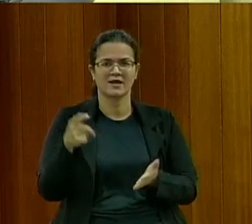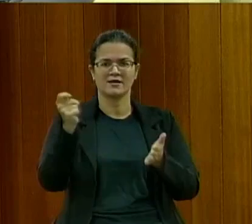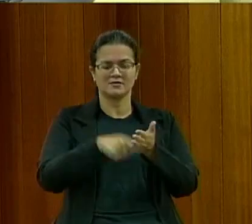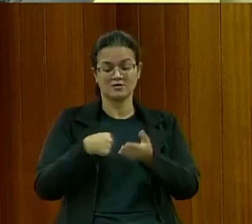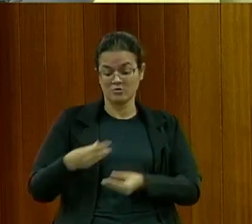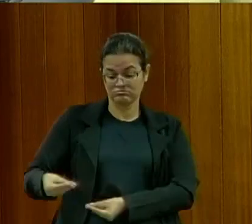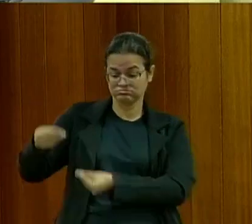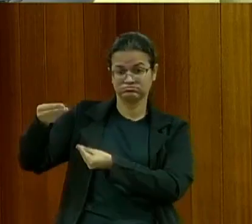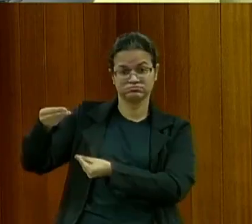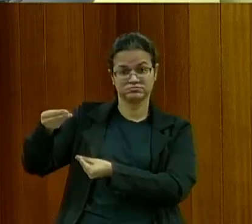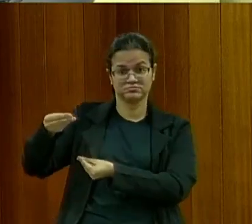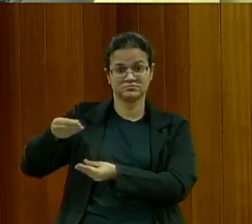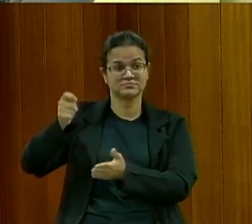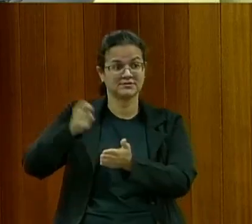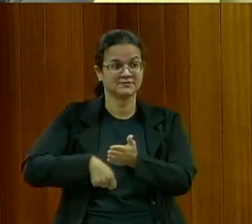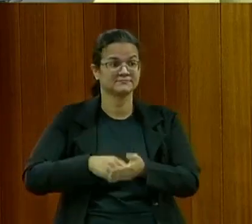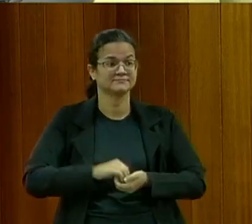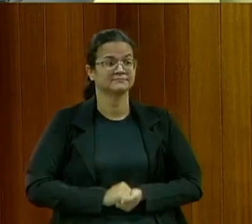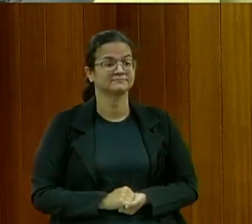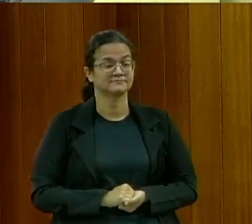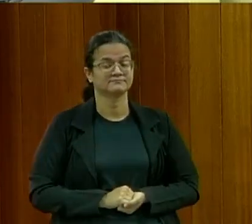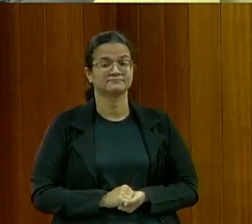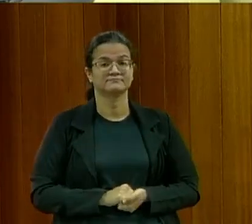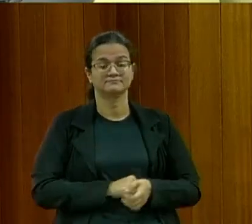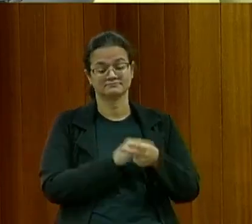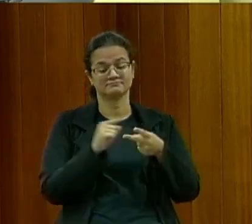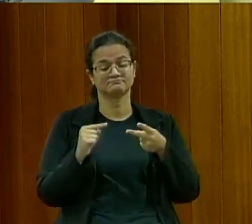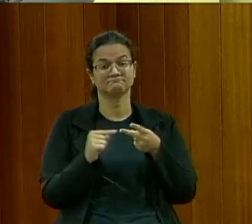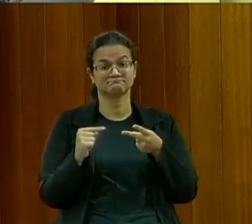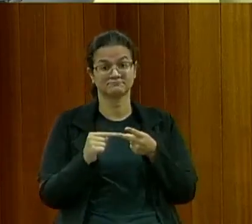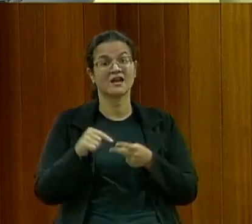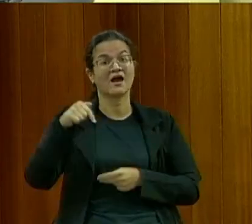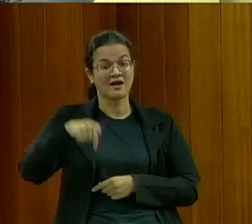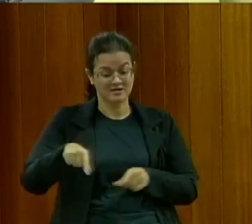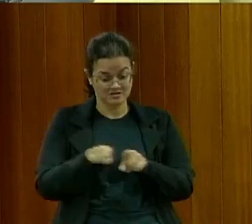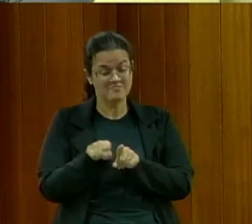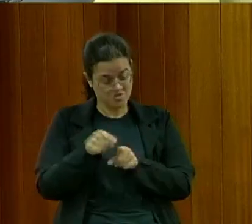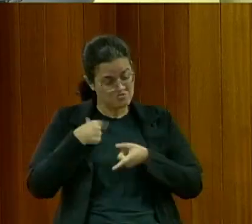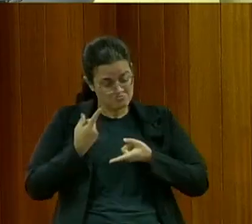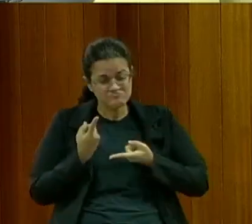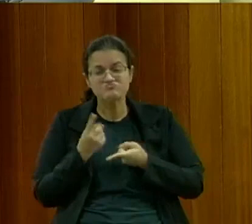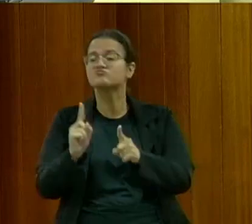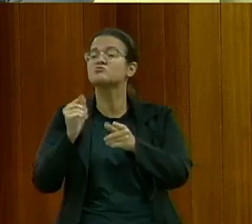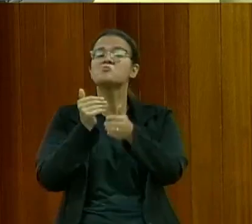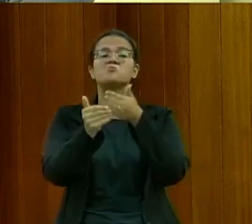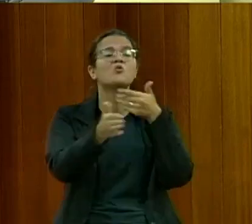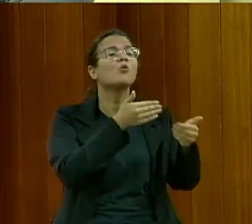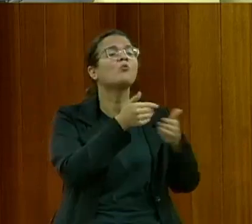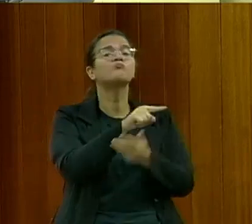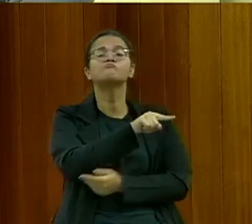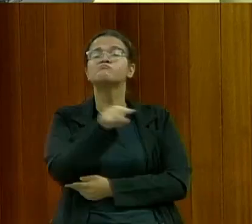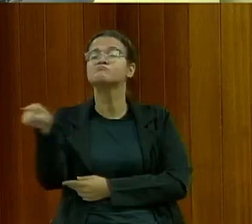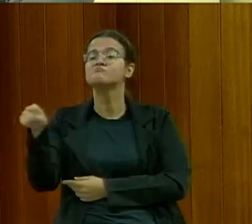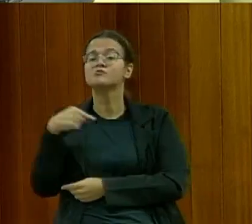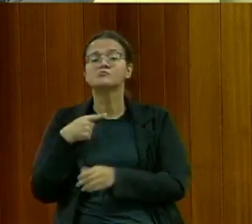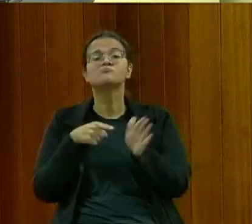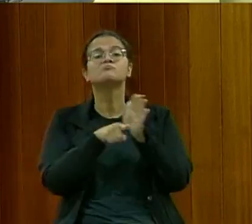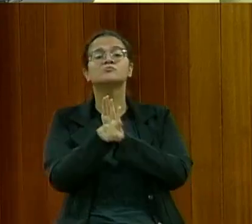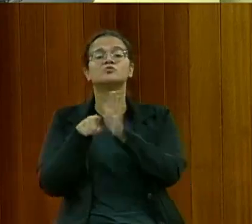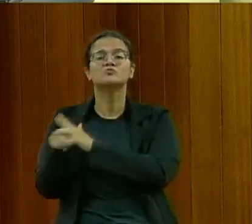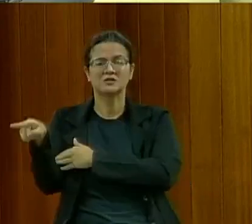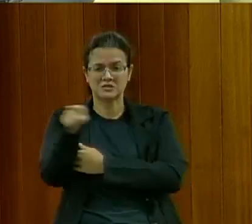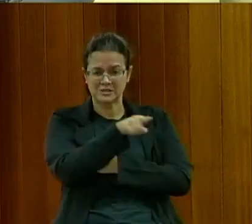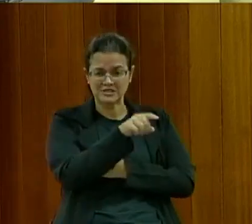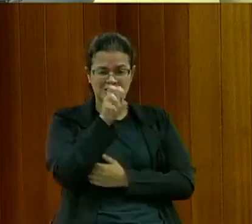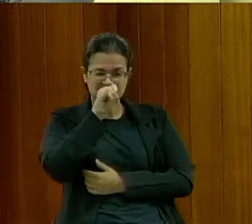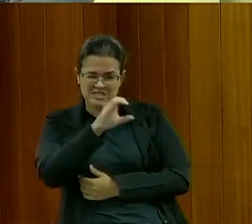Segundo, aqui também eu desafio. Qualquer um aqui, qualquer um, desafio. Se CCJ trabalha,